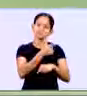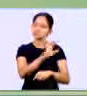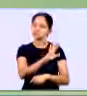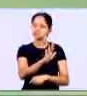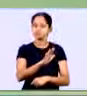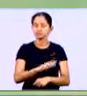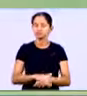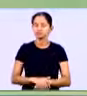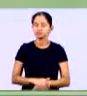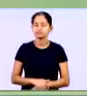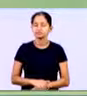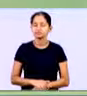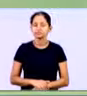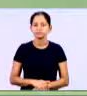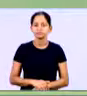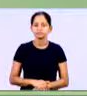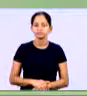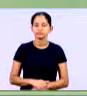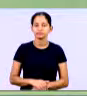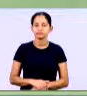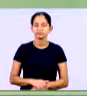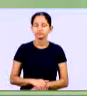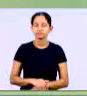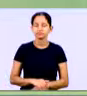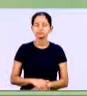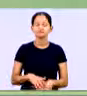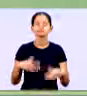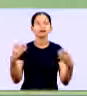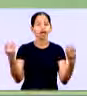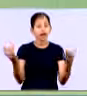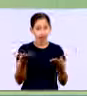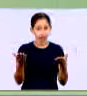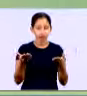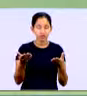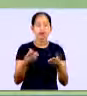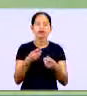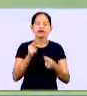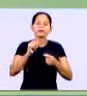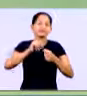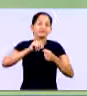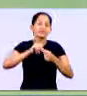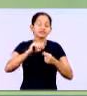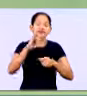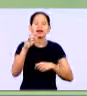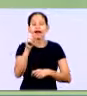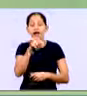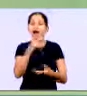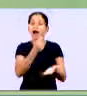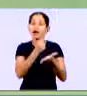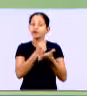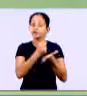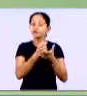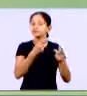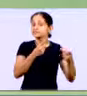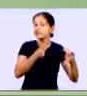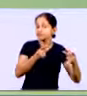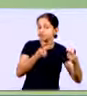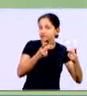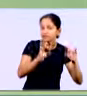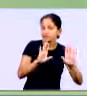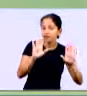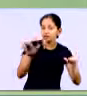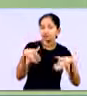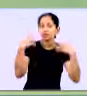né? Então, o orçamento de vendas ajuda a determinar quantas unidades precisarão